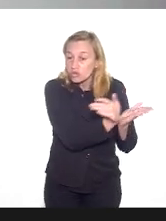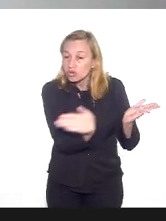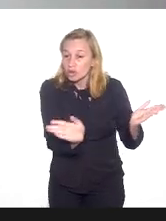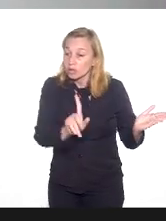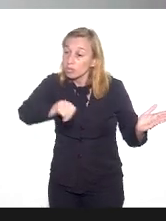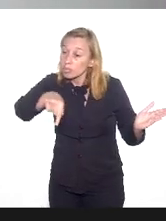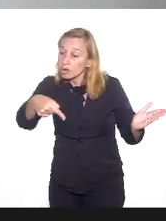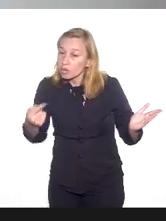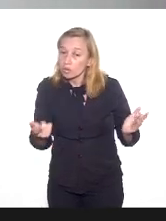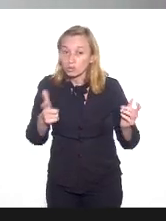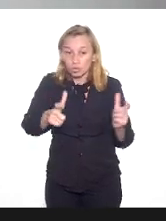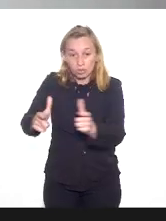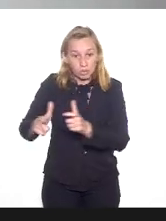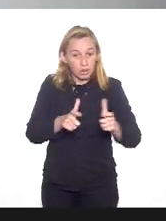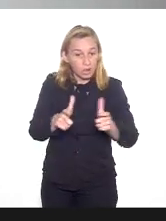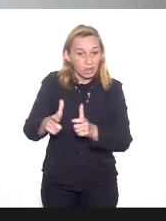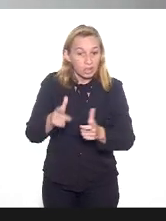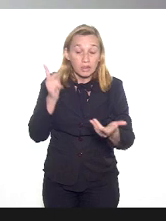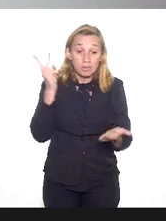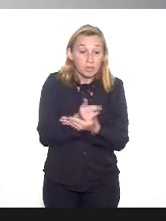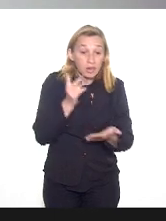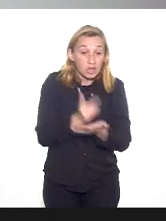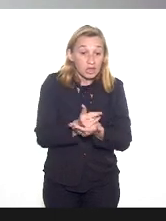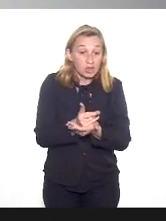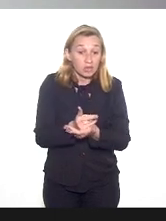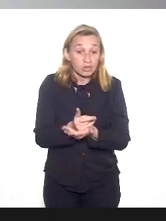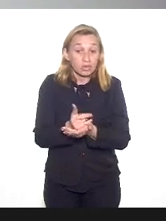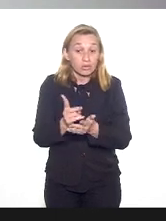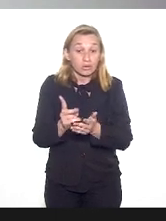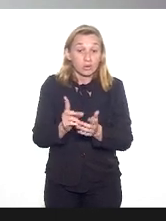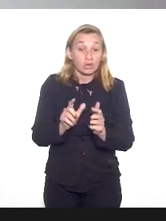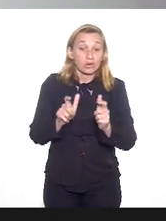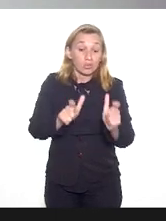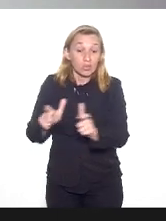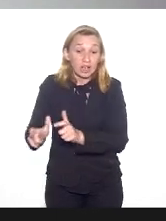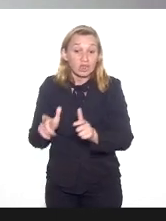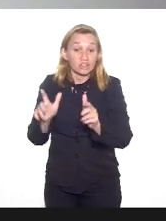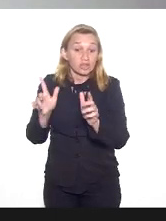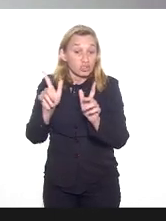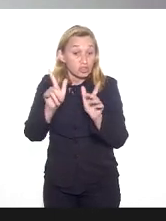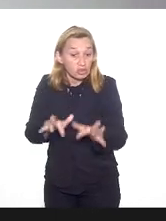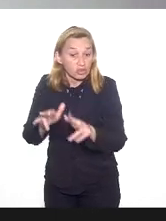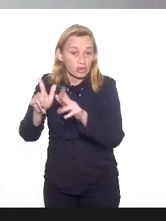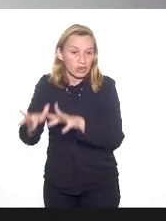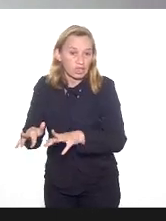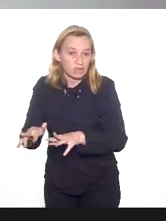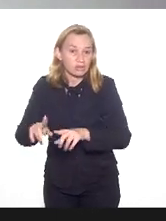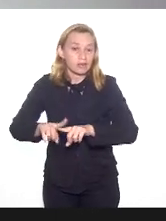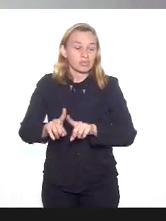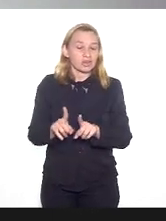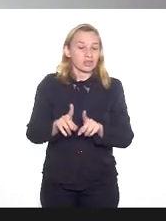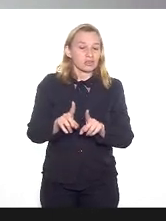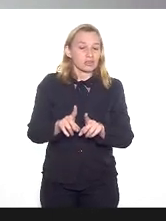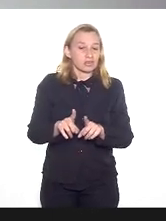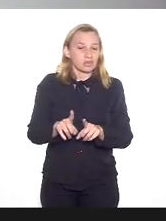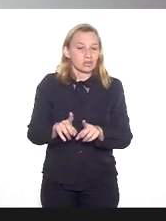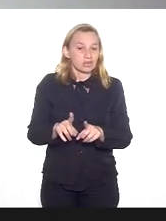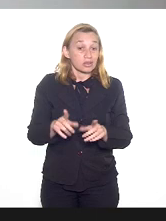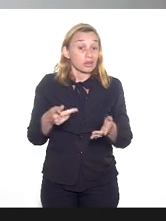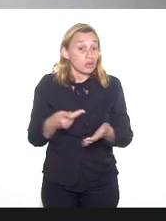outras finalidades, mesmo que finalidades nobres, ele acabou abrindo espaço para